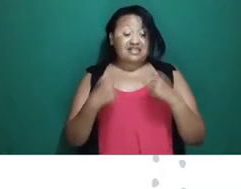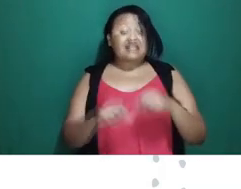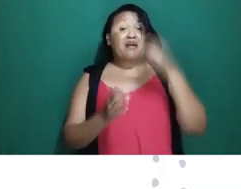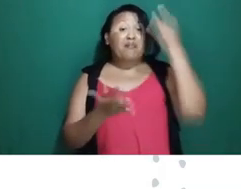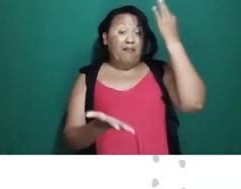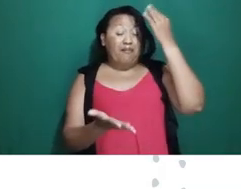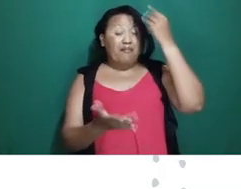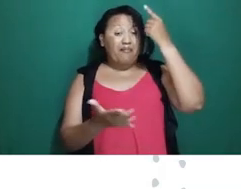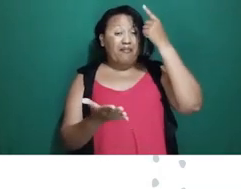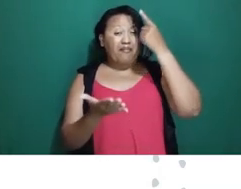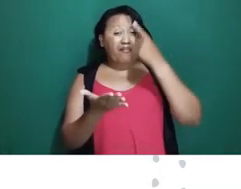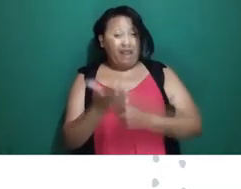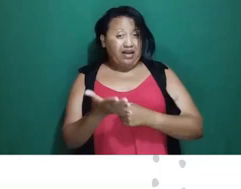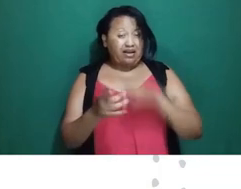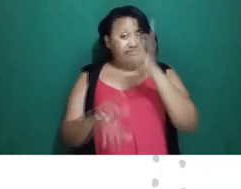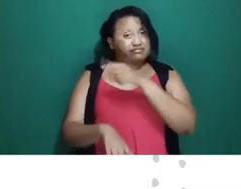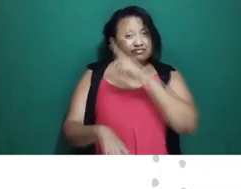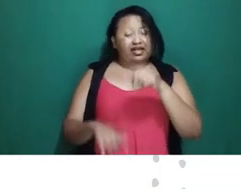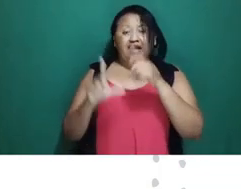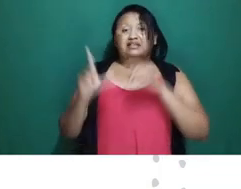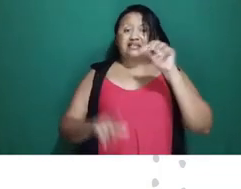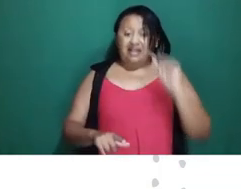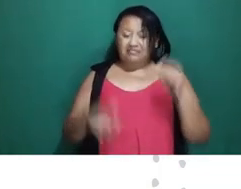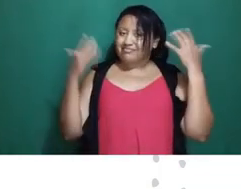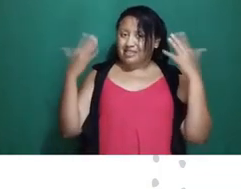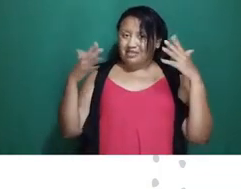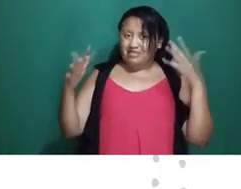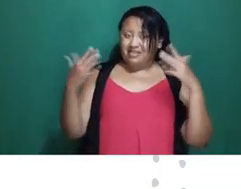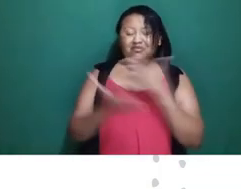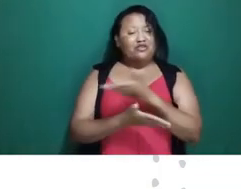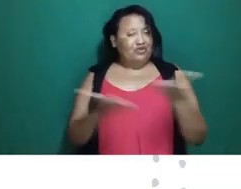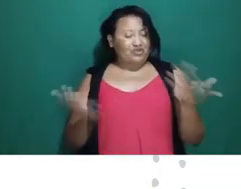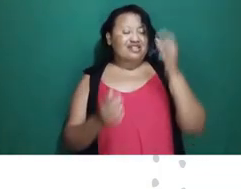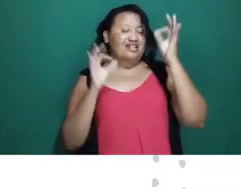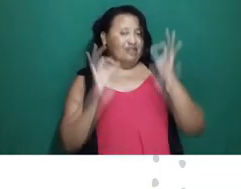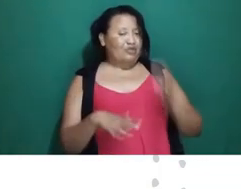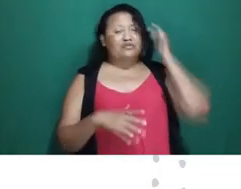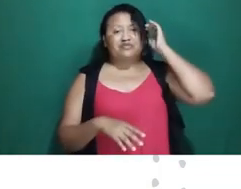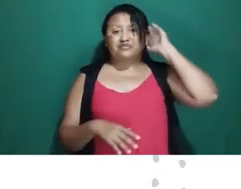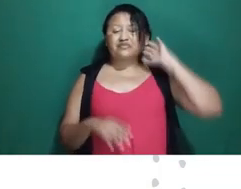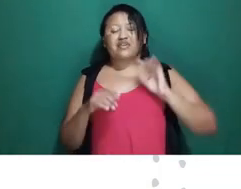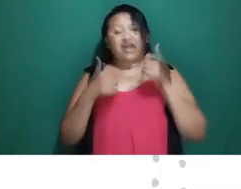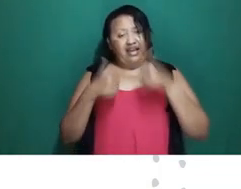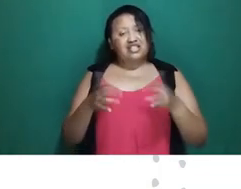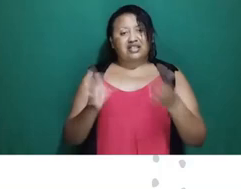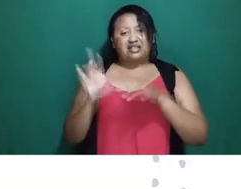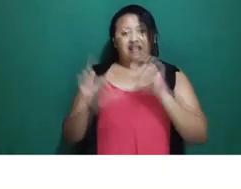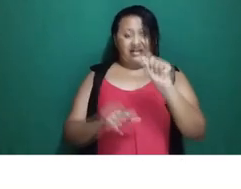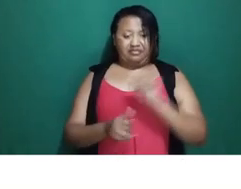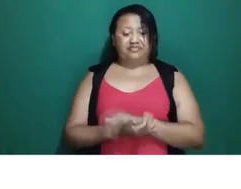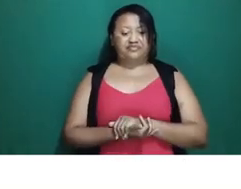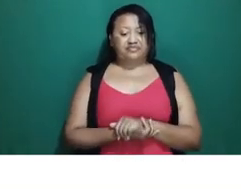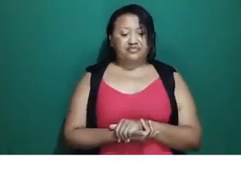marcar é a letra A parabéns para todo mundo que acertou essa questão